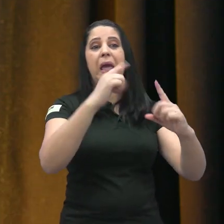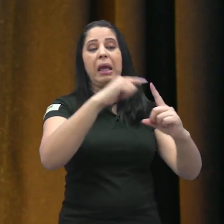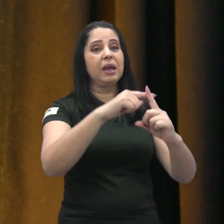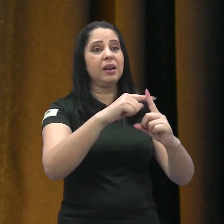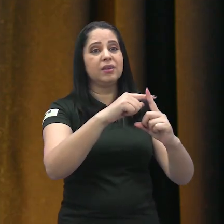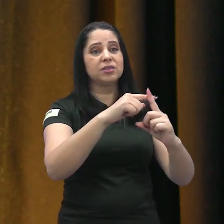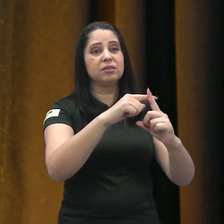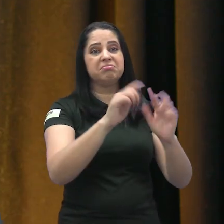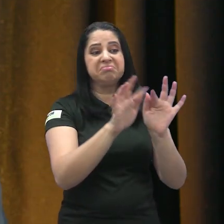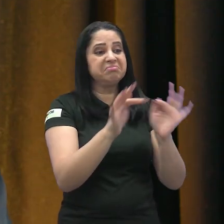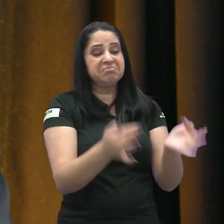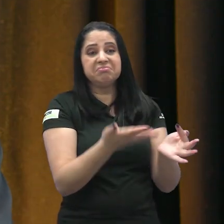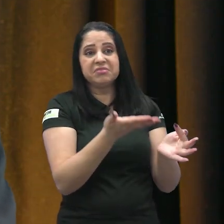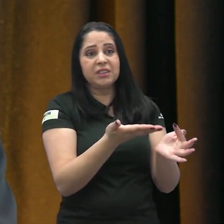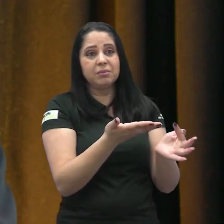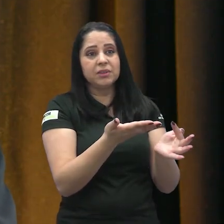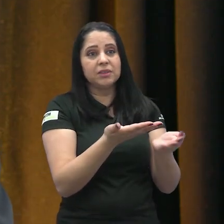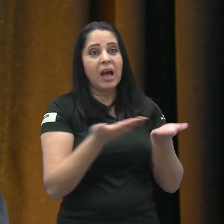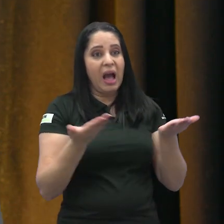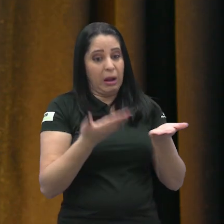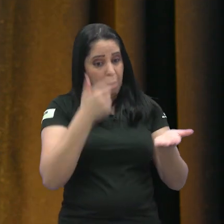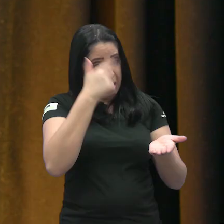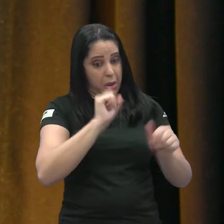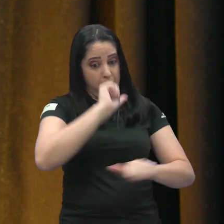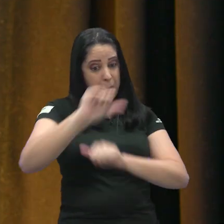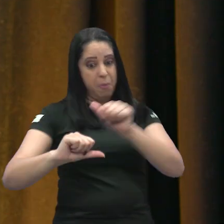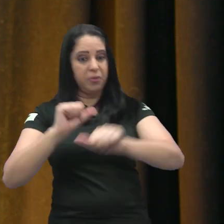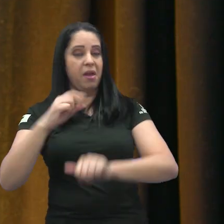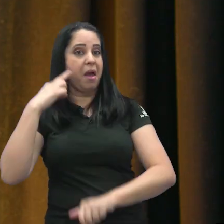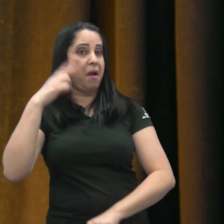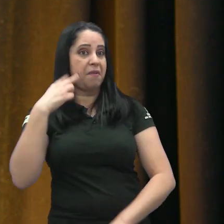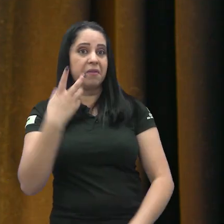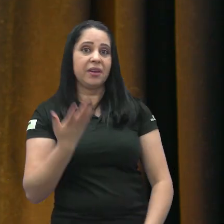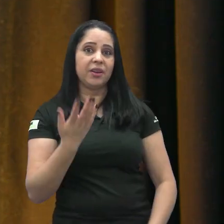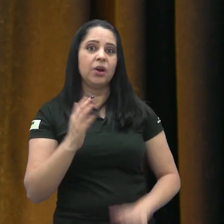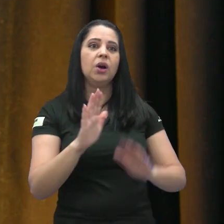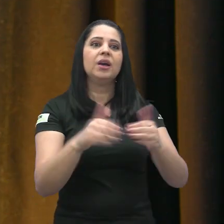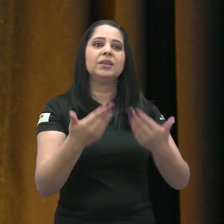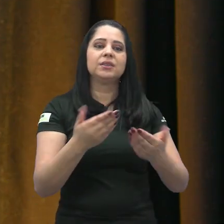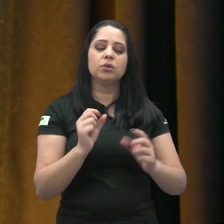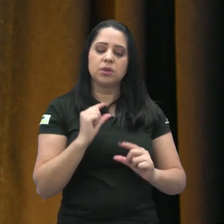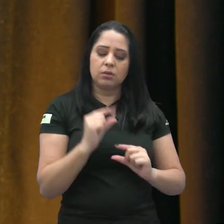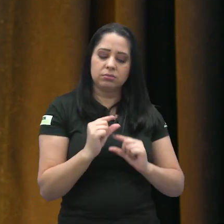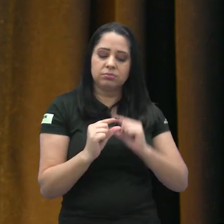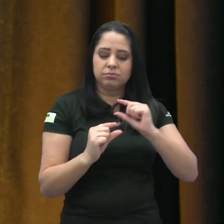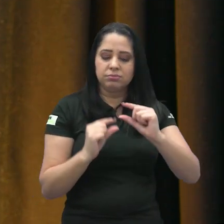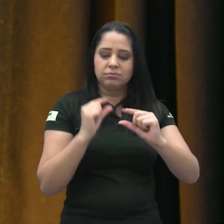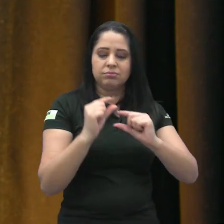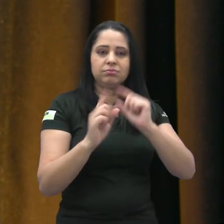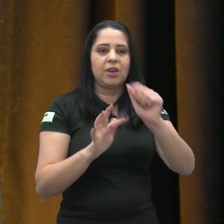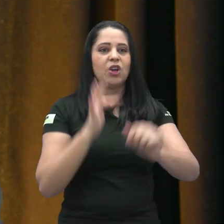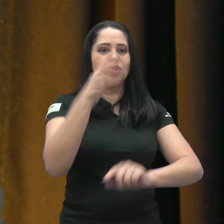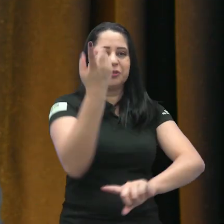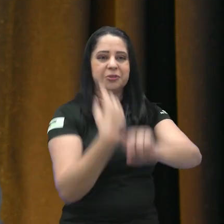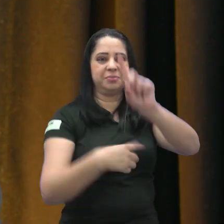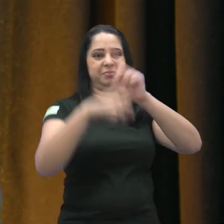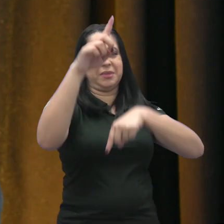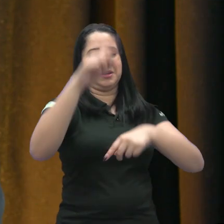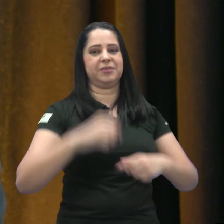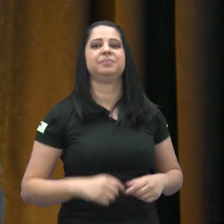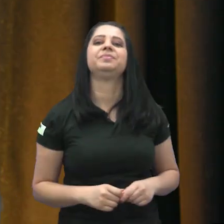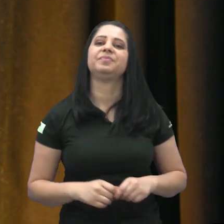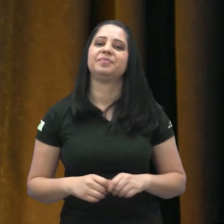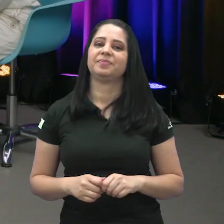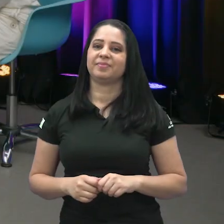eu sou um parlamentar, né? Então, pequenas iniciativas vão te levar a grandes situações e você vai